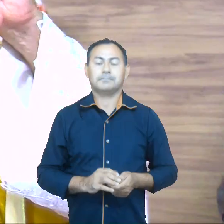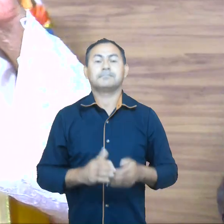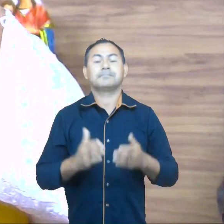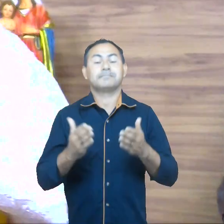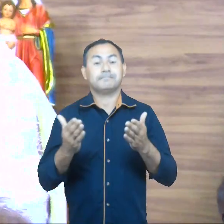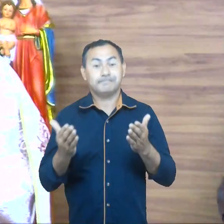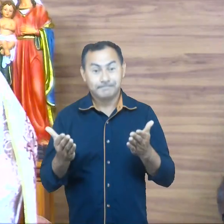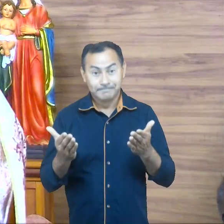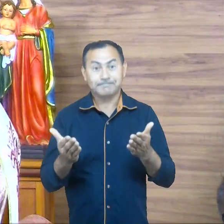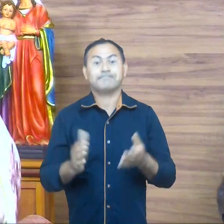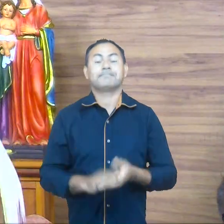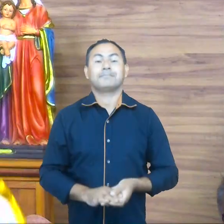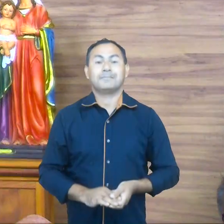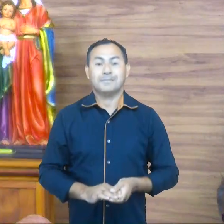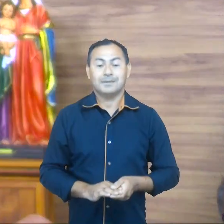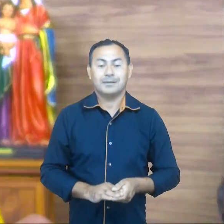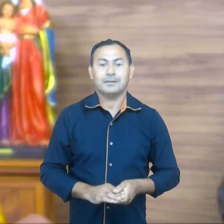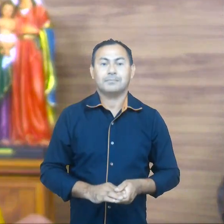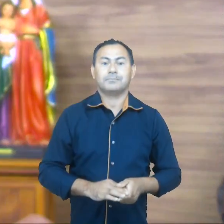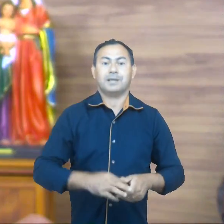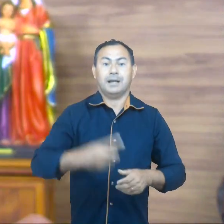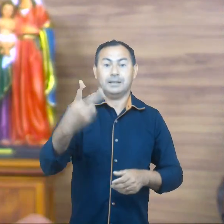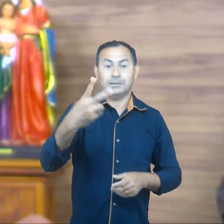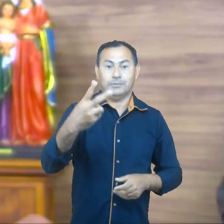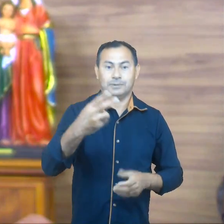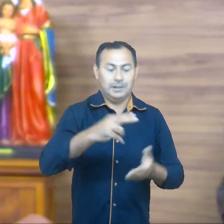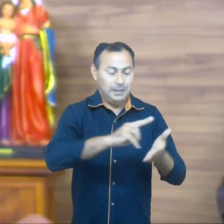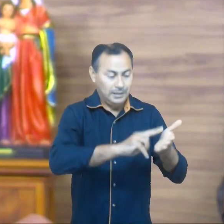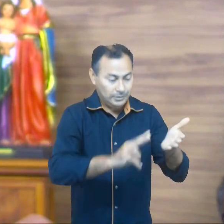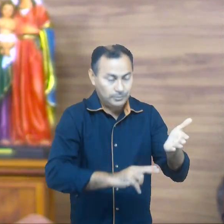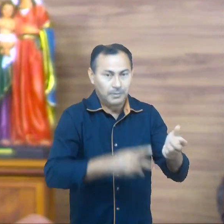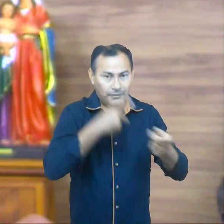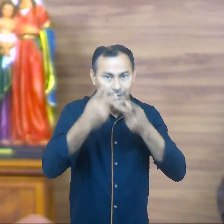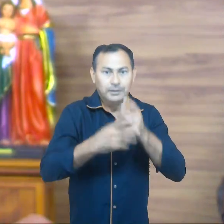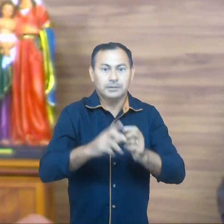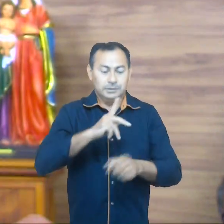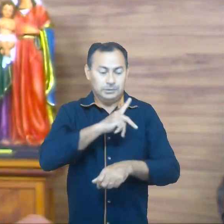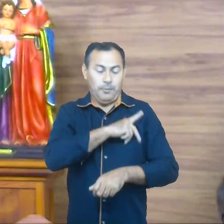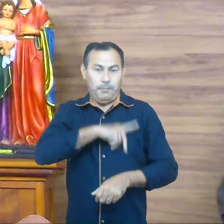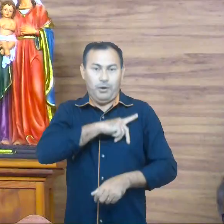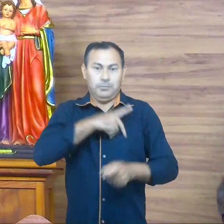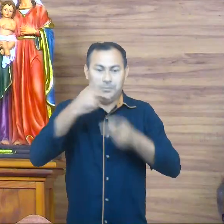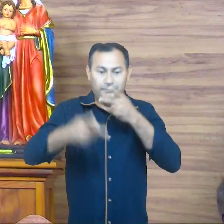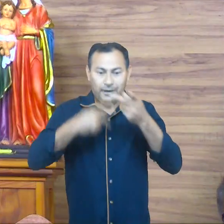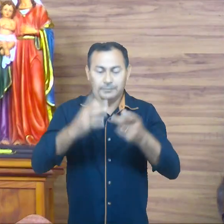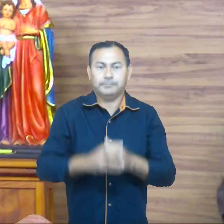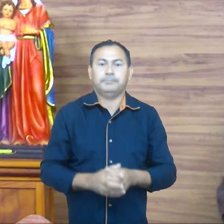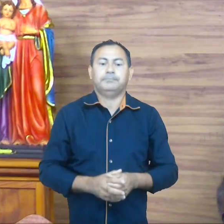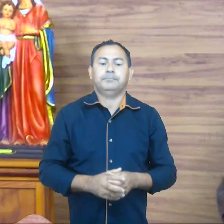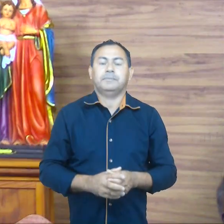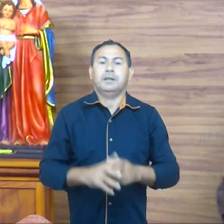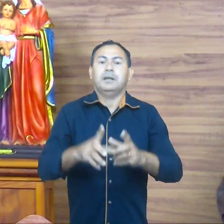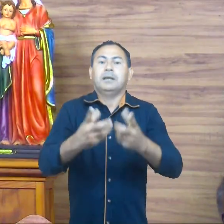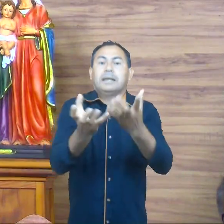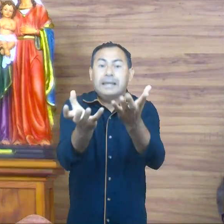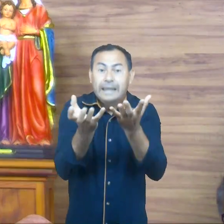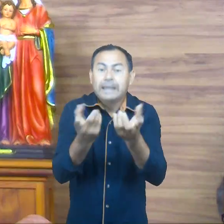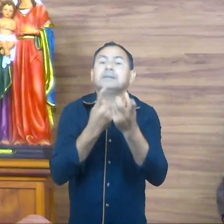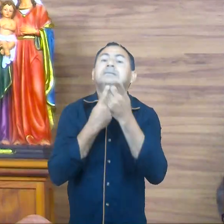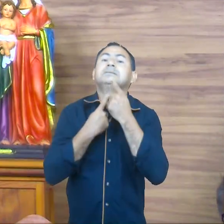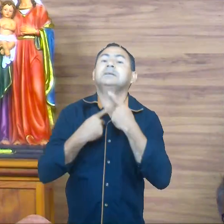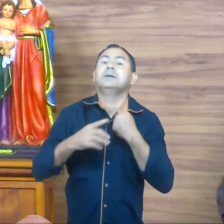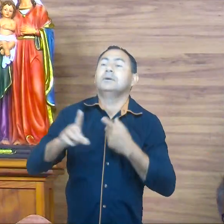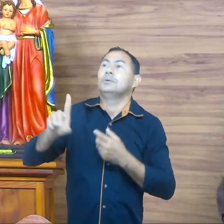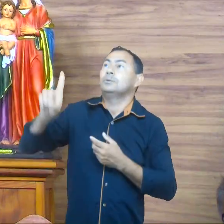Então, a segunda leitura vem dizer, São Paulo vem dizer: aspirai aos